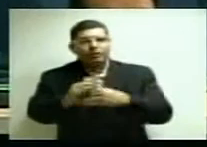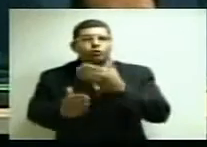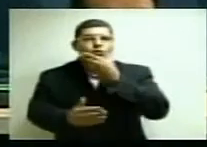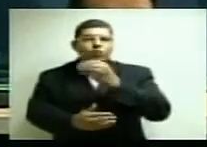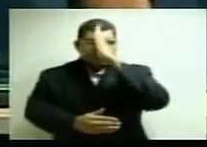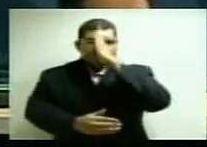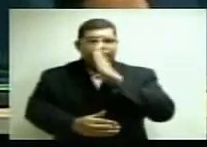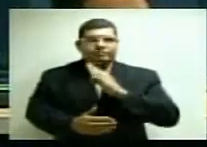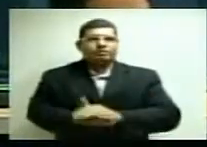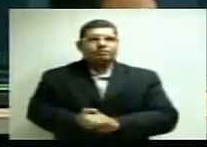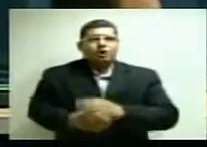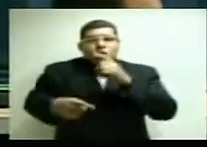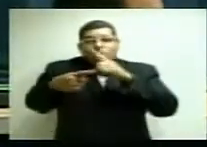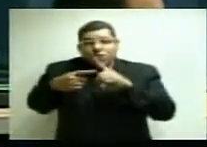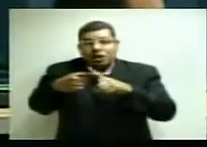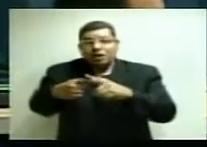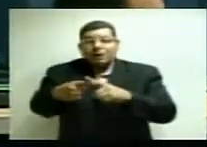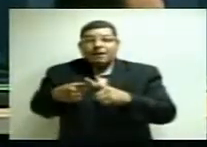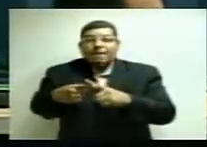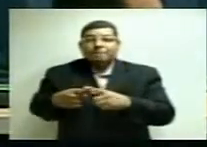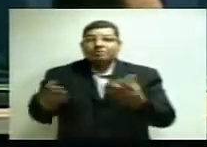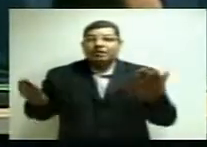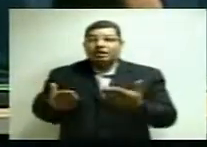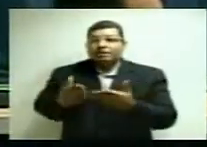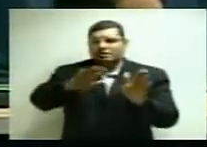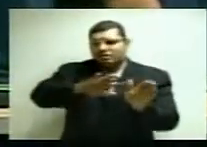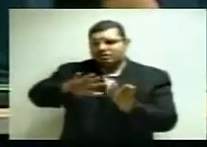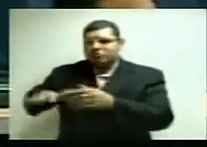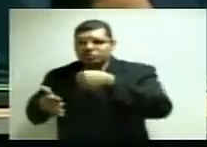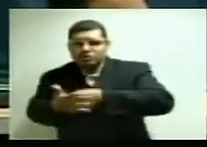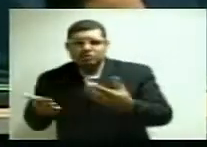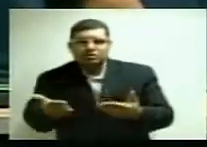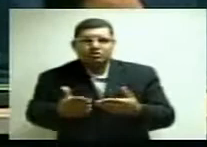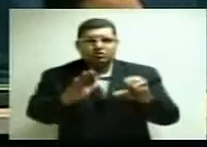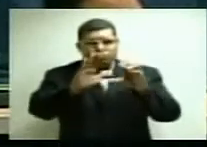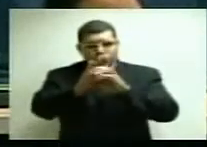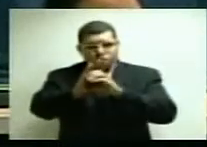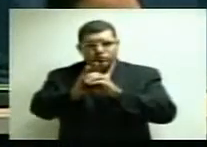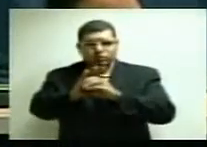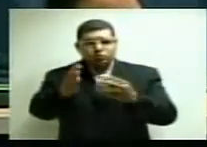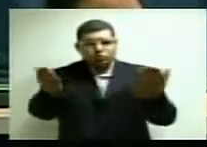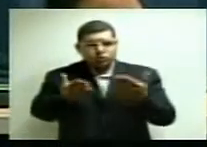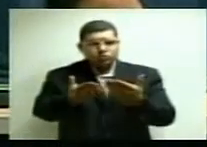público. Portanto, a despeito da obrigação constitucional